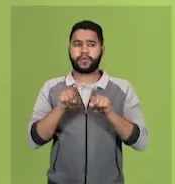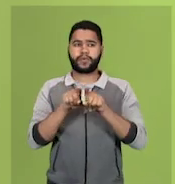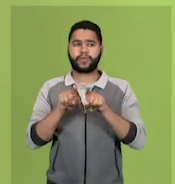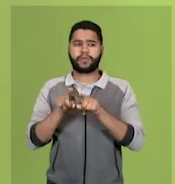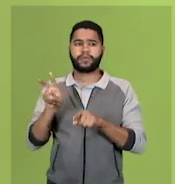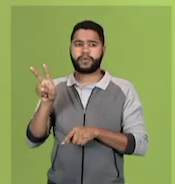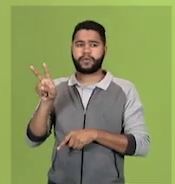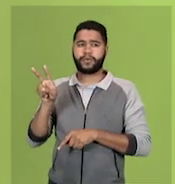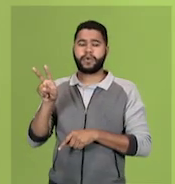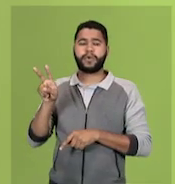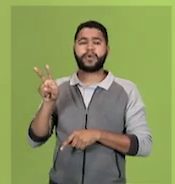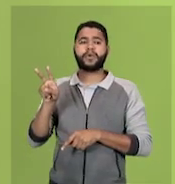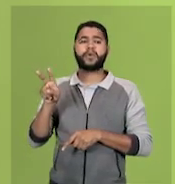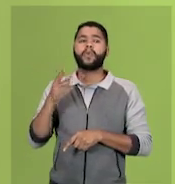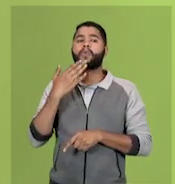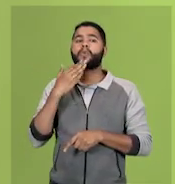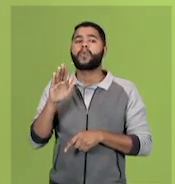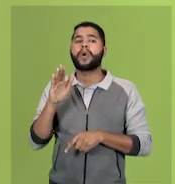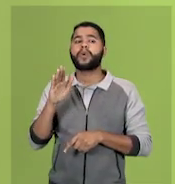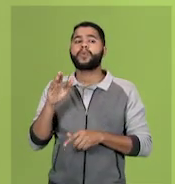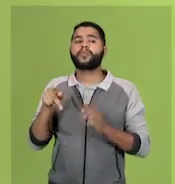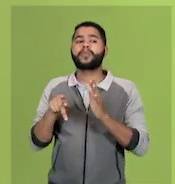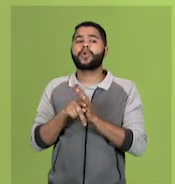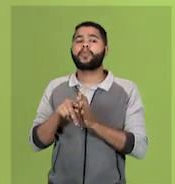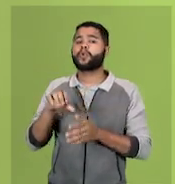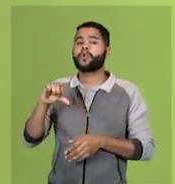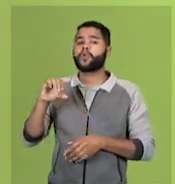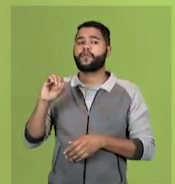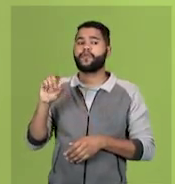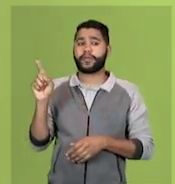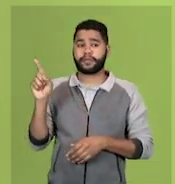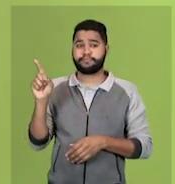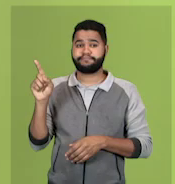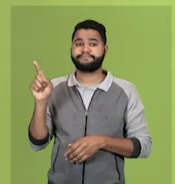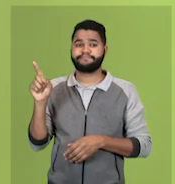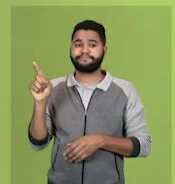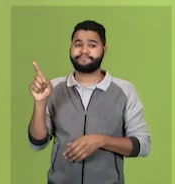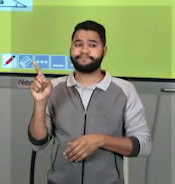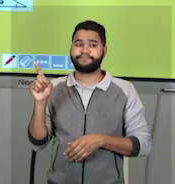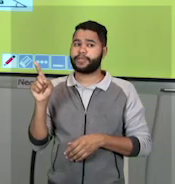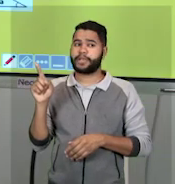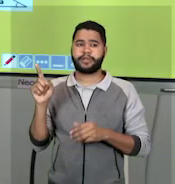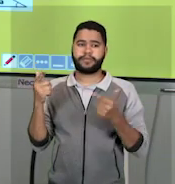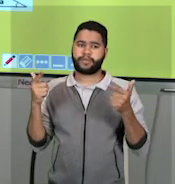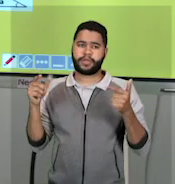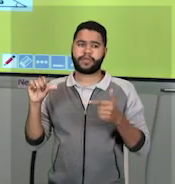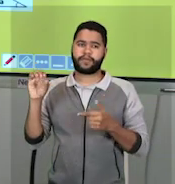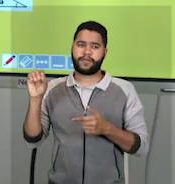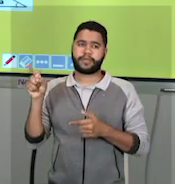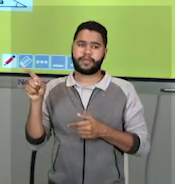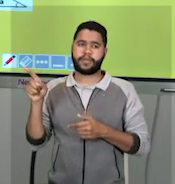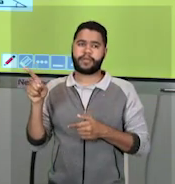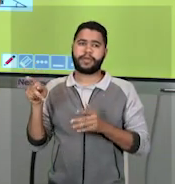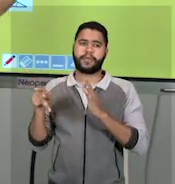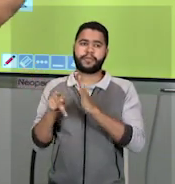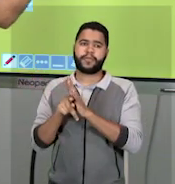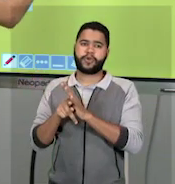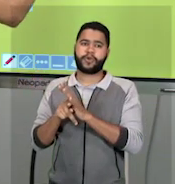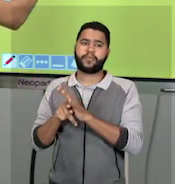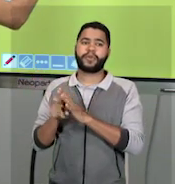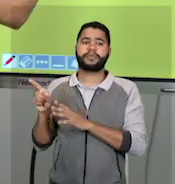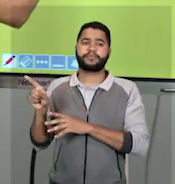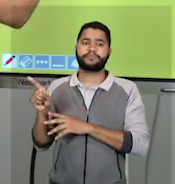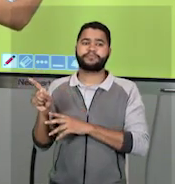o ângulo de 90, qual lado que não forma o ângulo de 90? Este. Este é o único que está sobrando. Então, a medida da